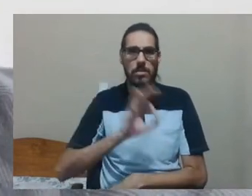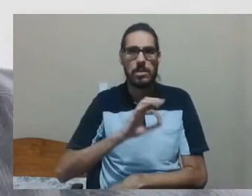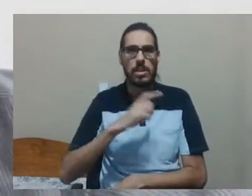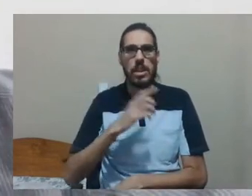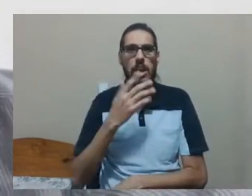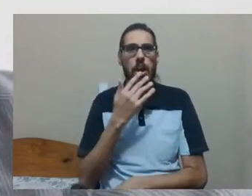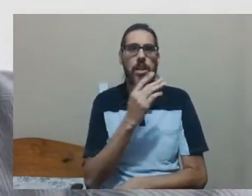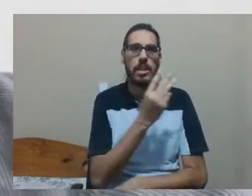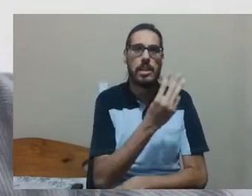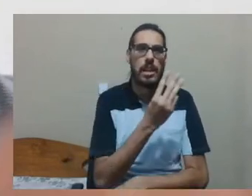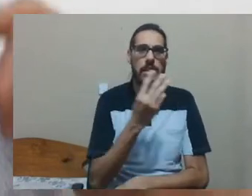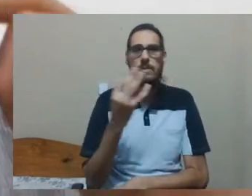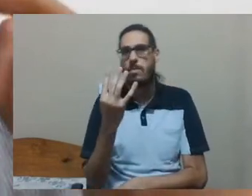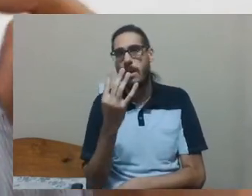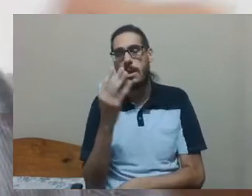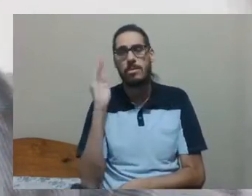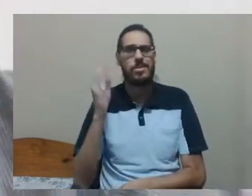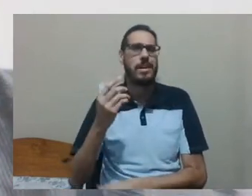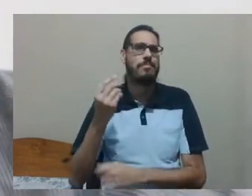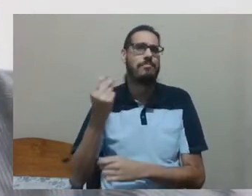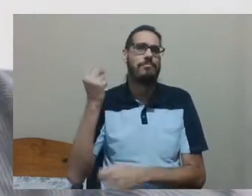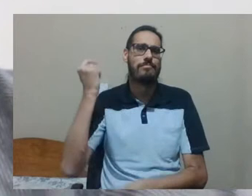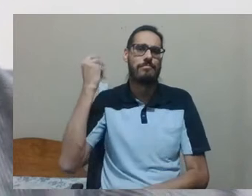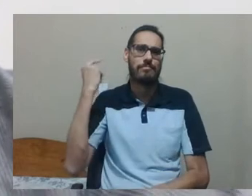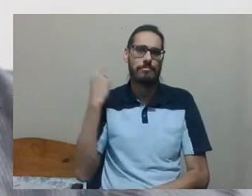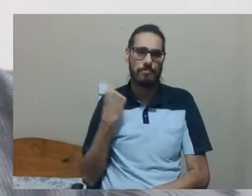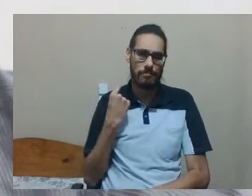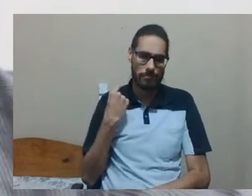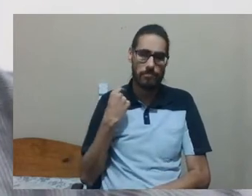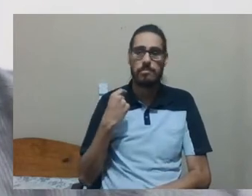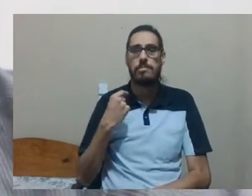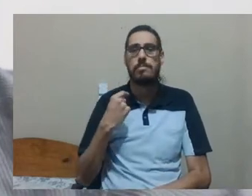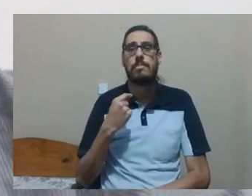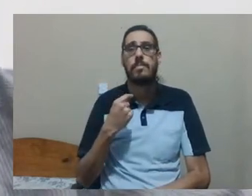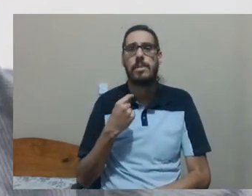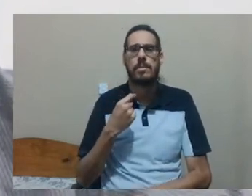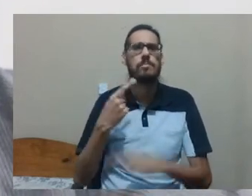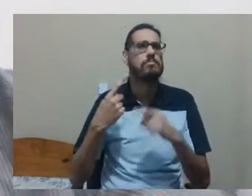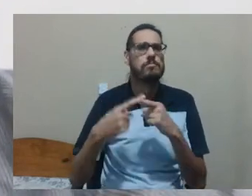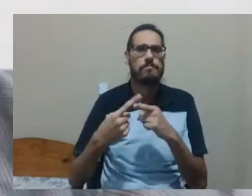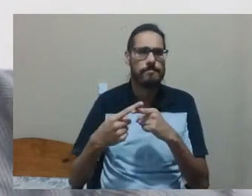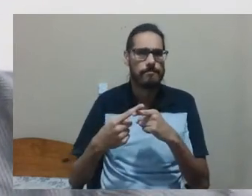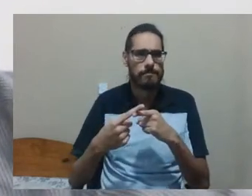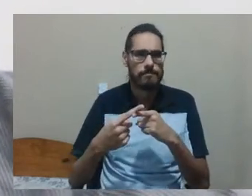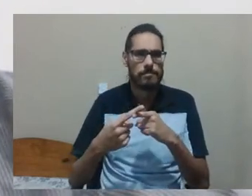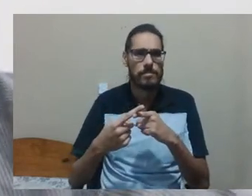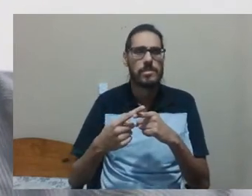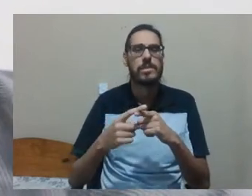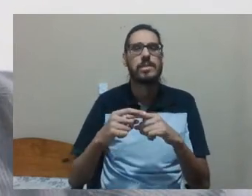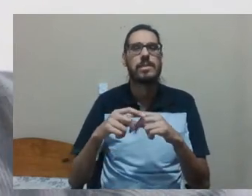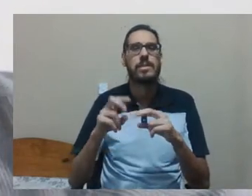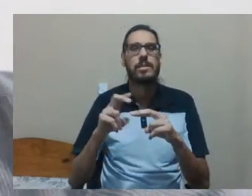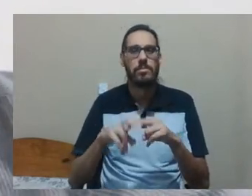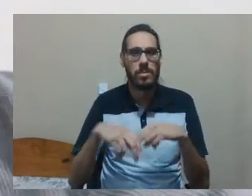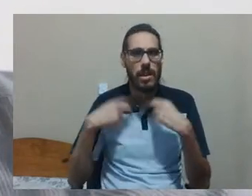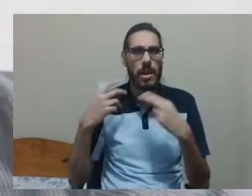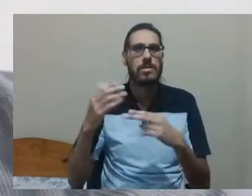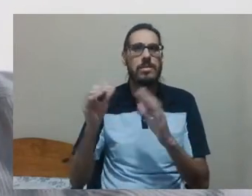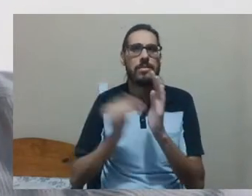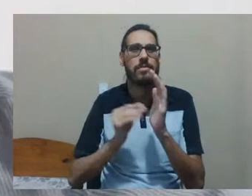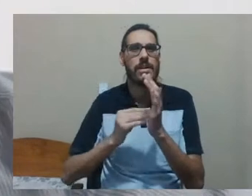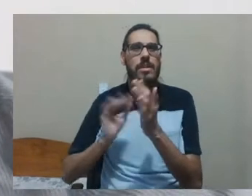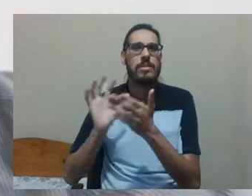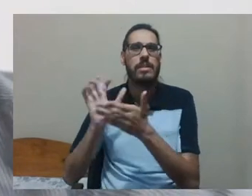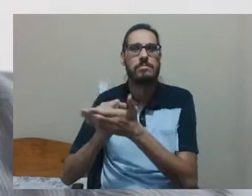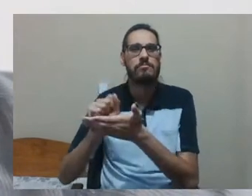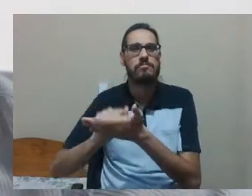Isso vem de longa data. Tá? E, em parte, o problema disso é preenchimento do relatório de sucupira. A gente não tem um